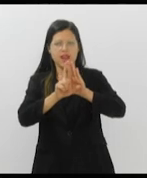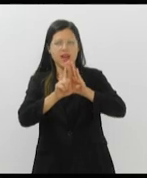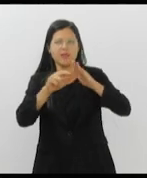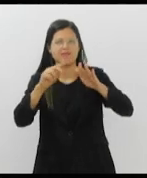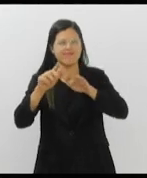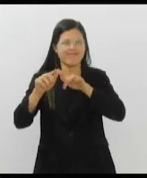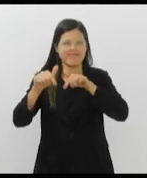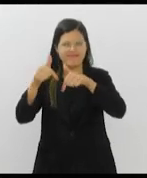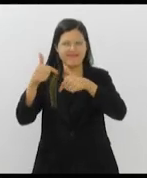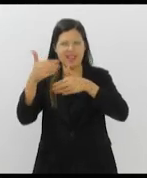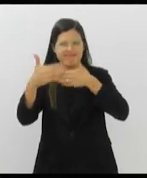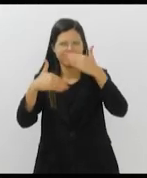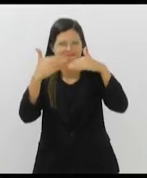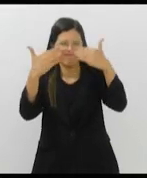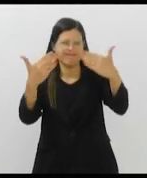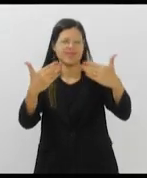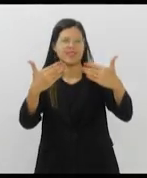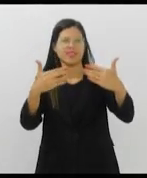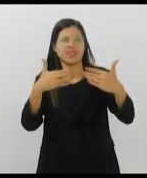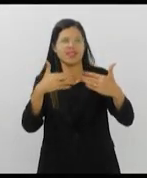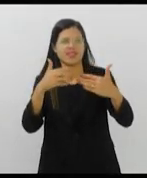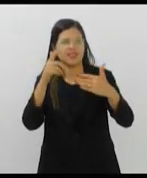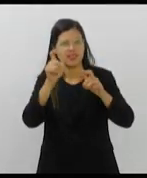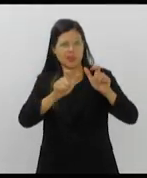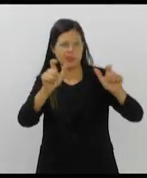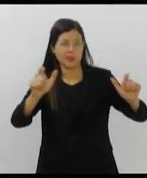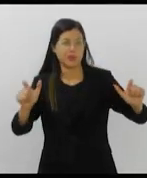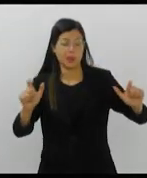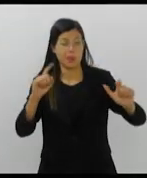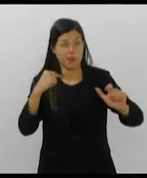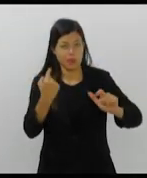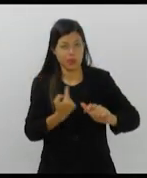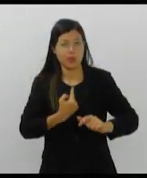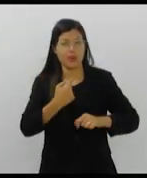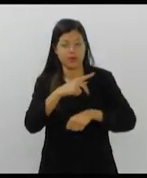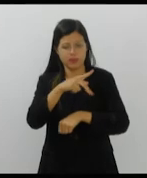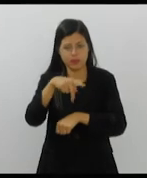dessas atletas para o nosso país,